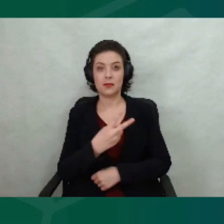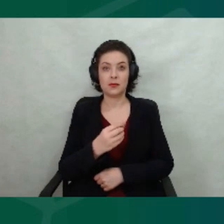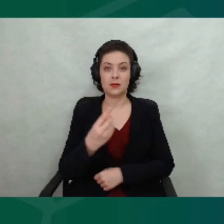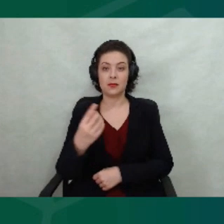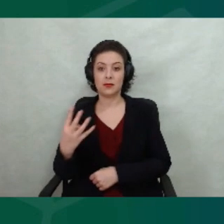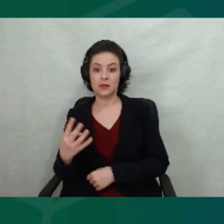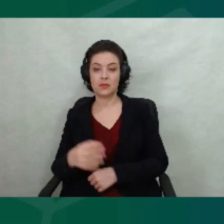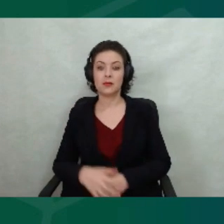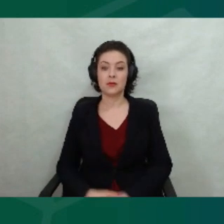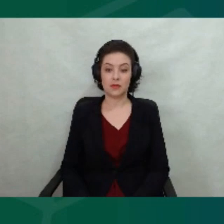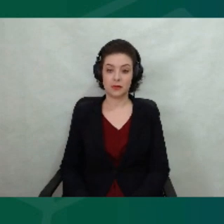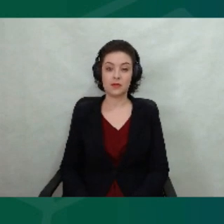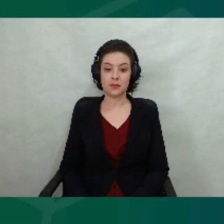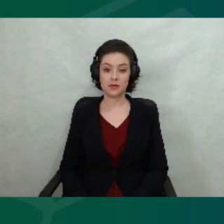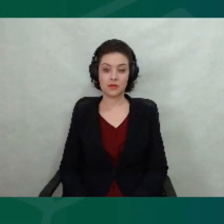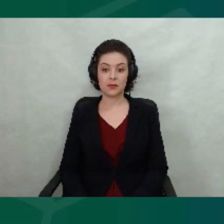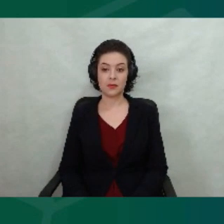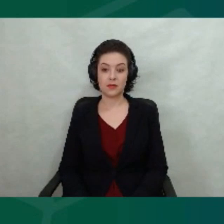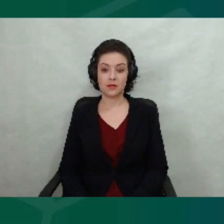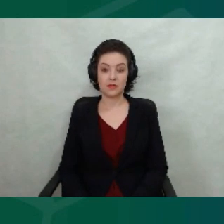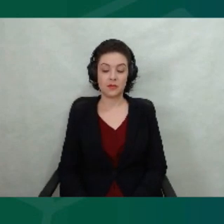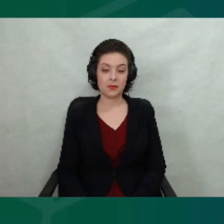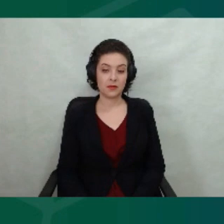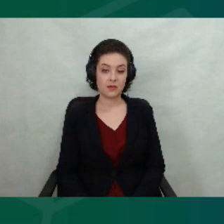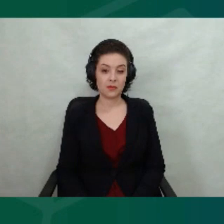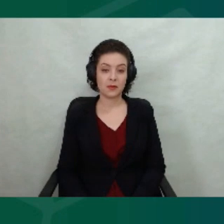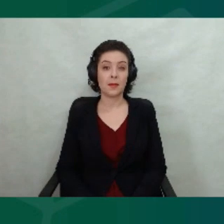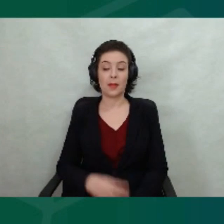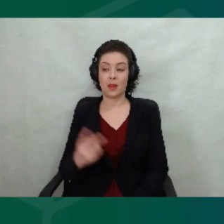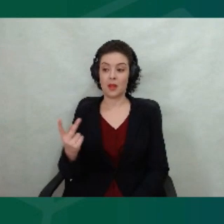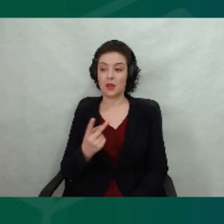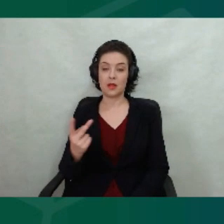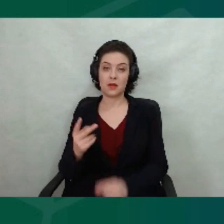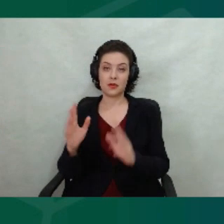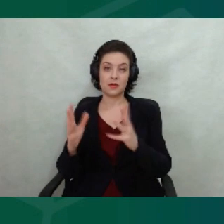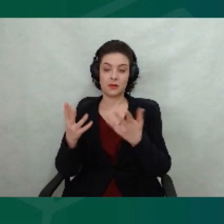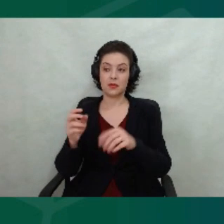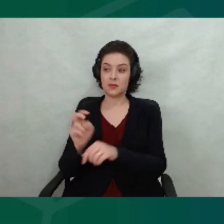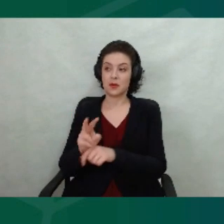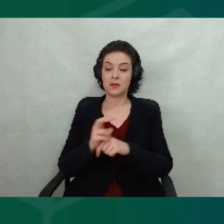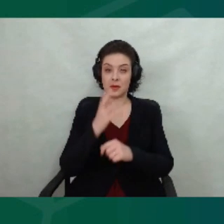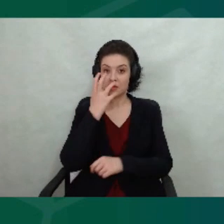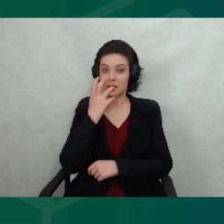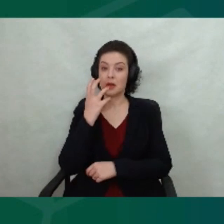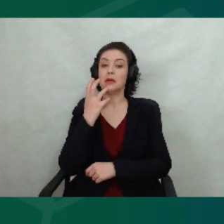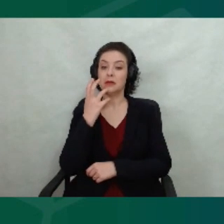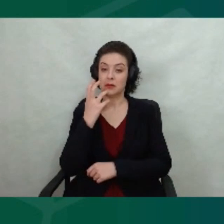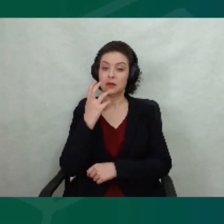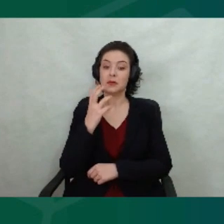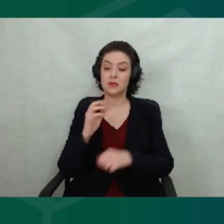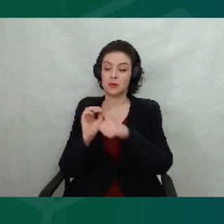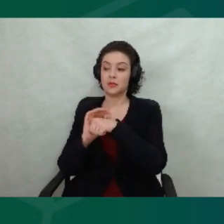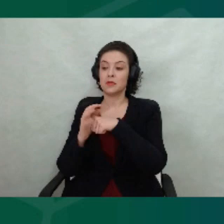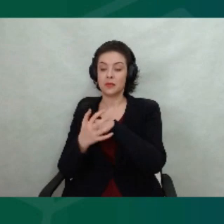né? E esses 2 episódios de infecção grave pelo coronavírus ocorreram,